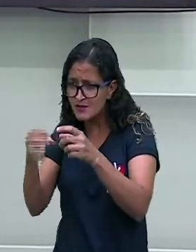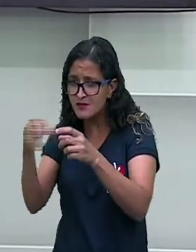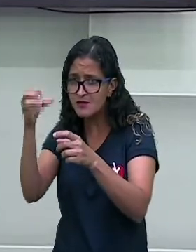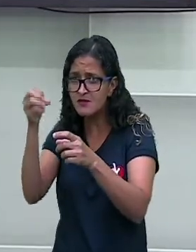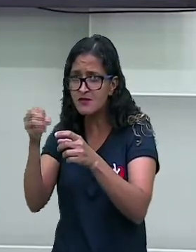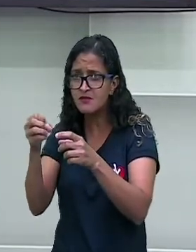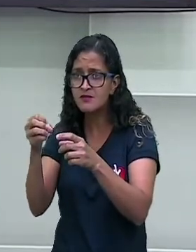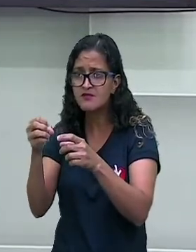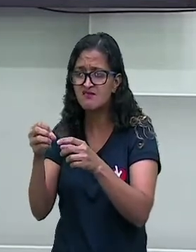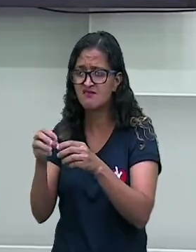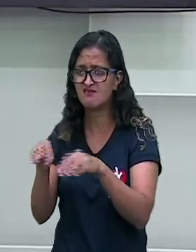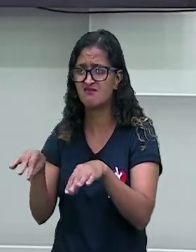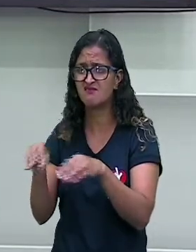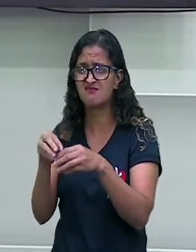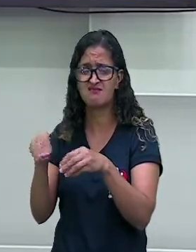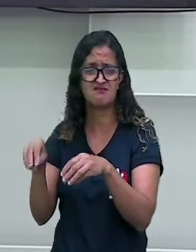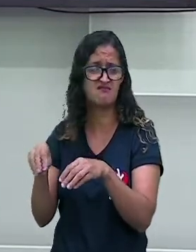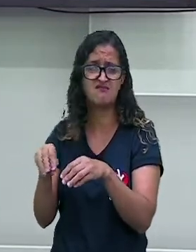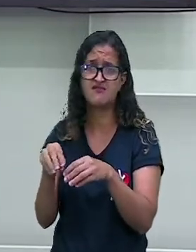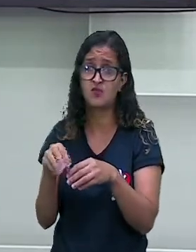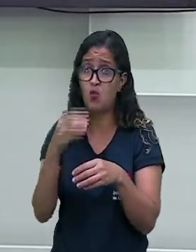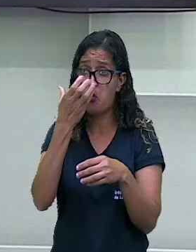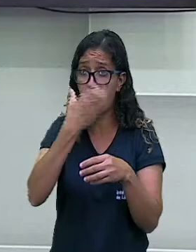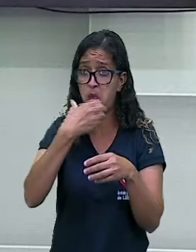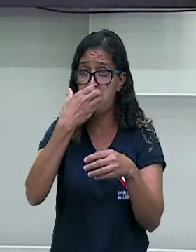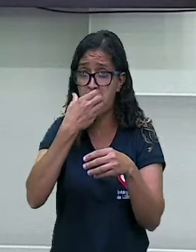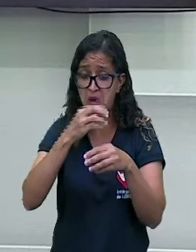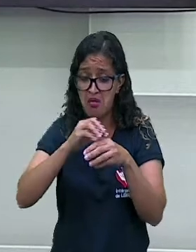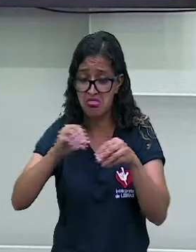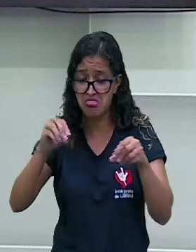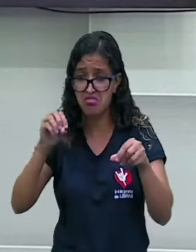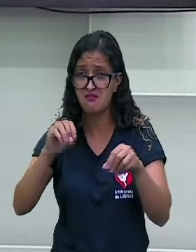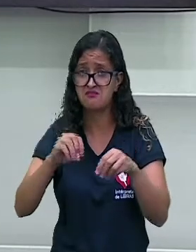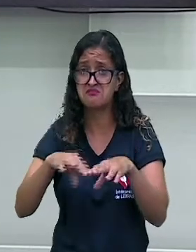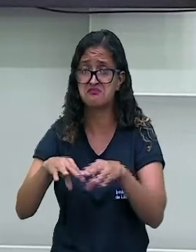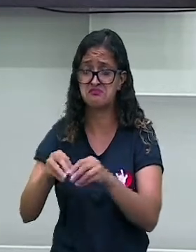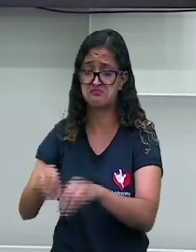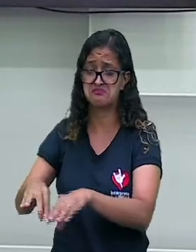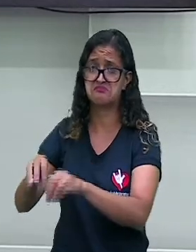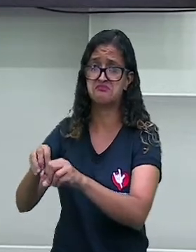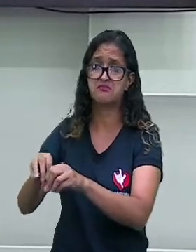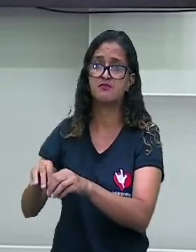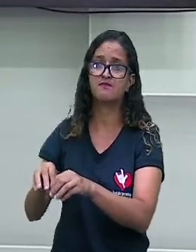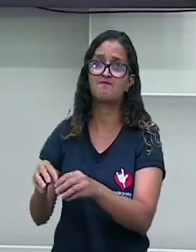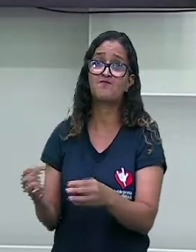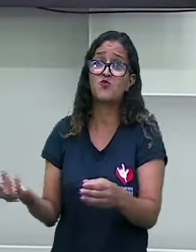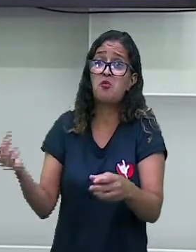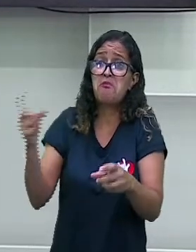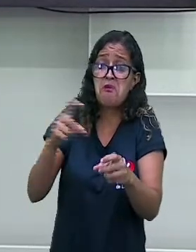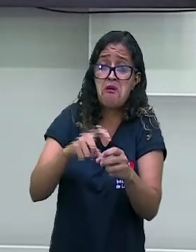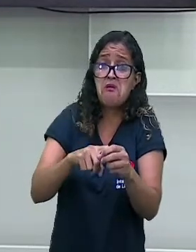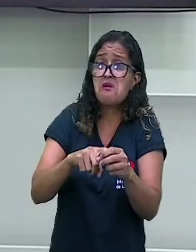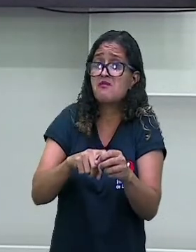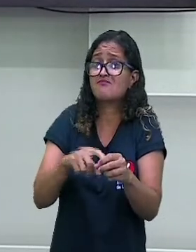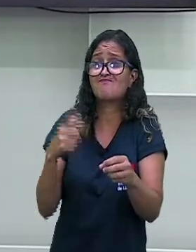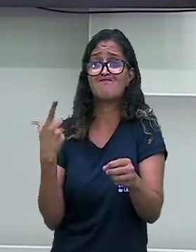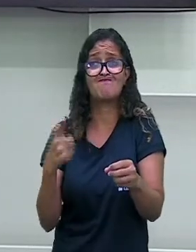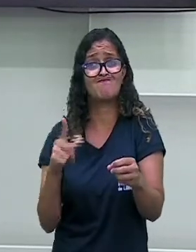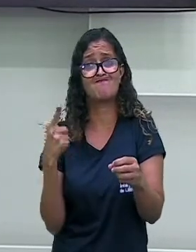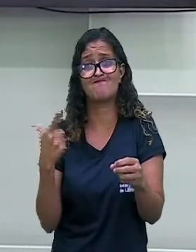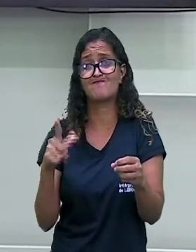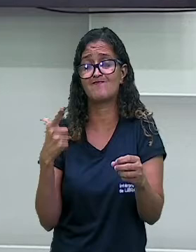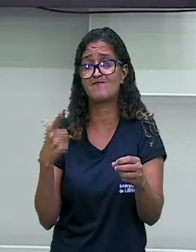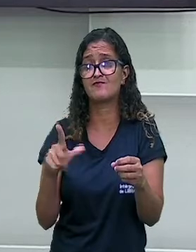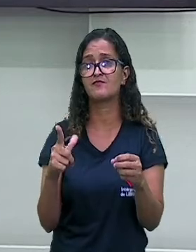estragou, depois que a fruta estragou, é um processo irreversível. Aí nós vamos entrar o